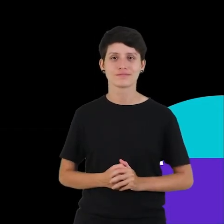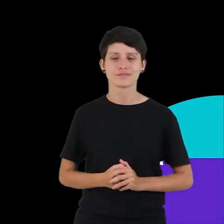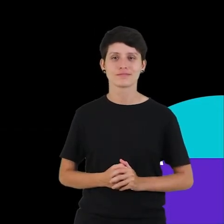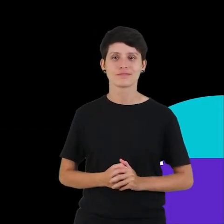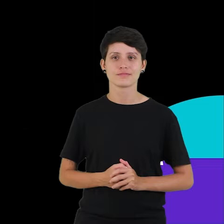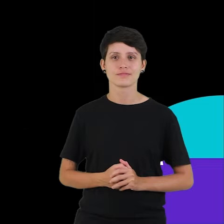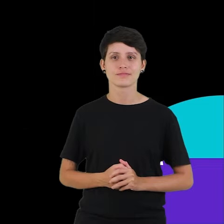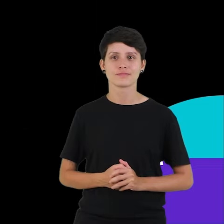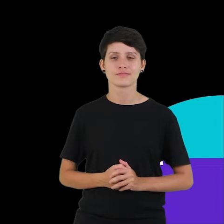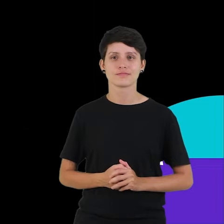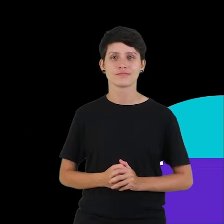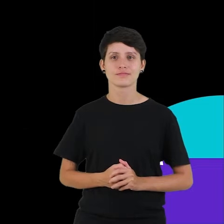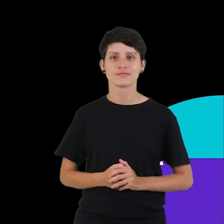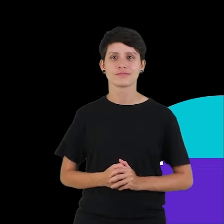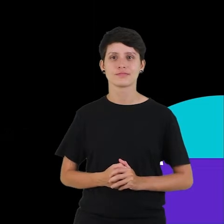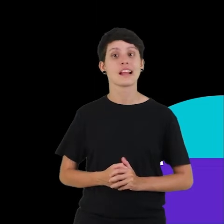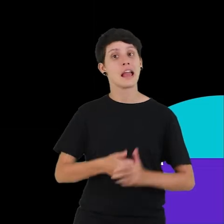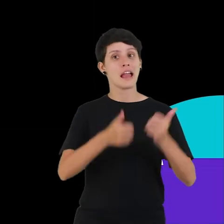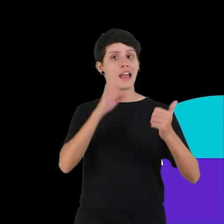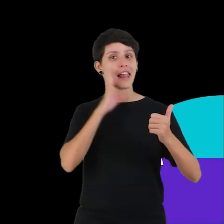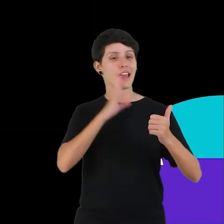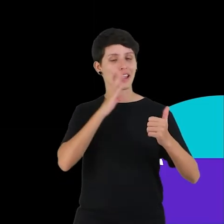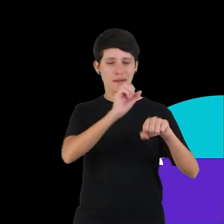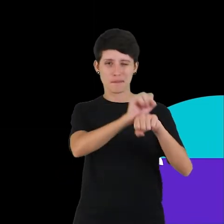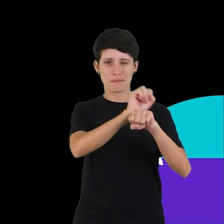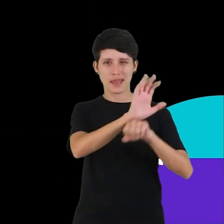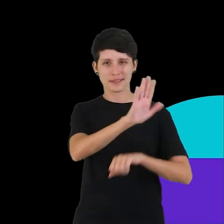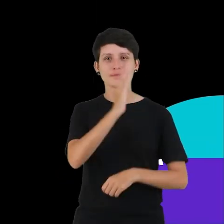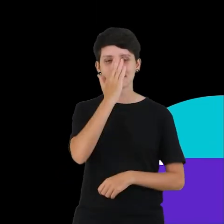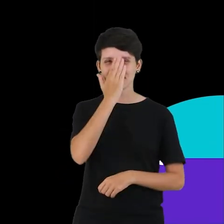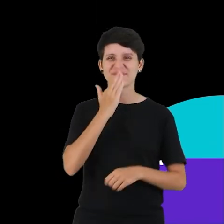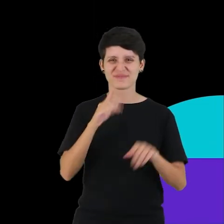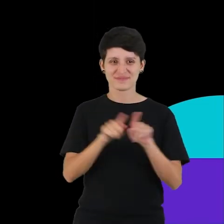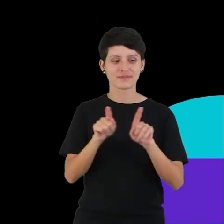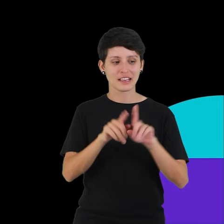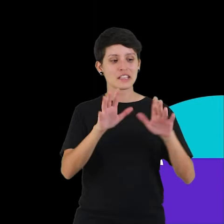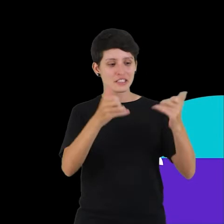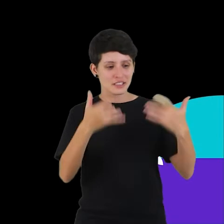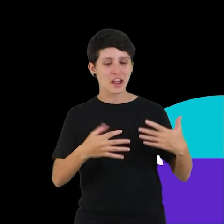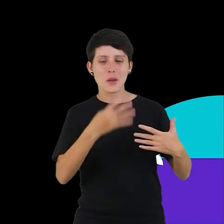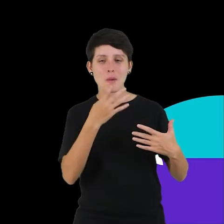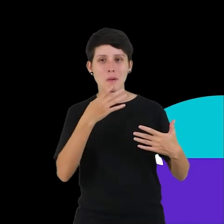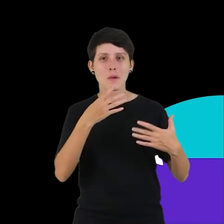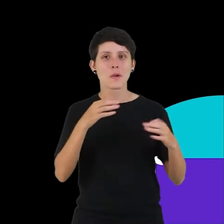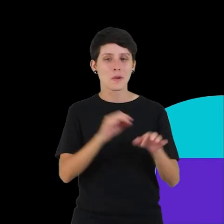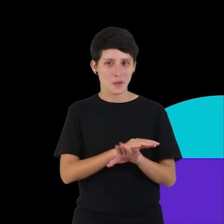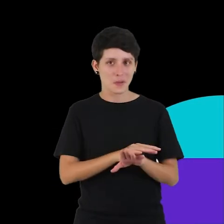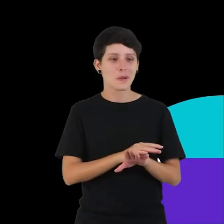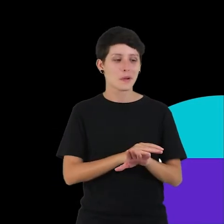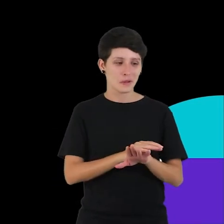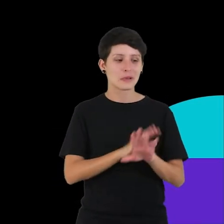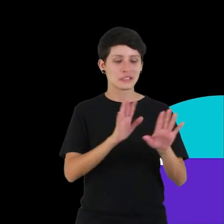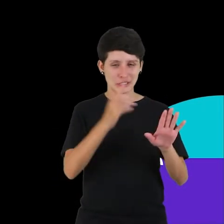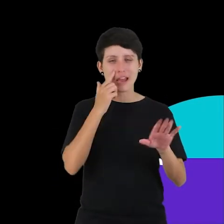Não viu o mag ali que não dá, por quê? Fala aí, pode mandar no chat. Fiquei curioso para saber por que não pode o mag.